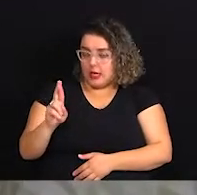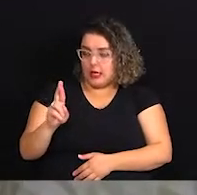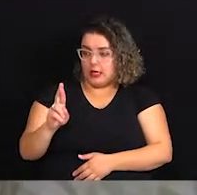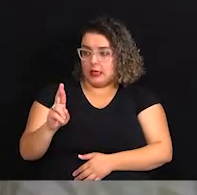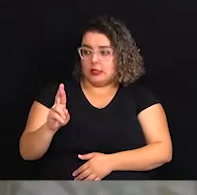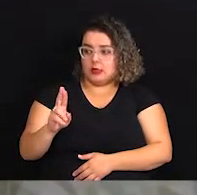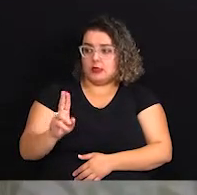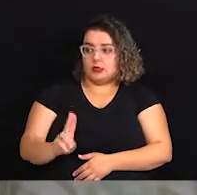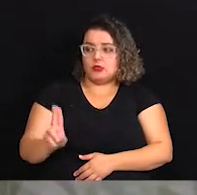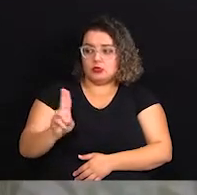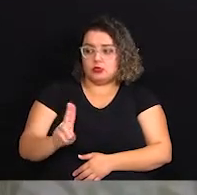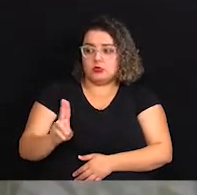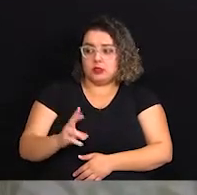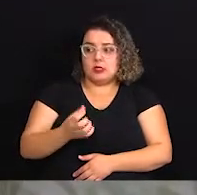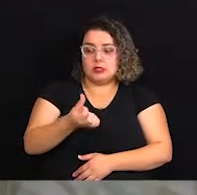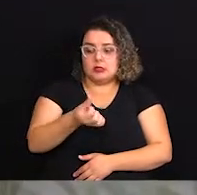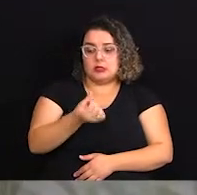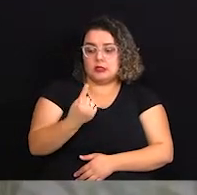e aplicar